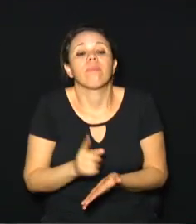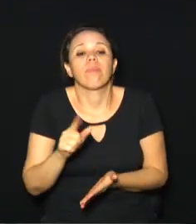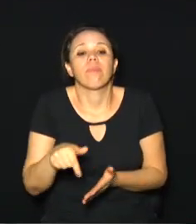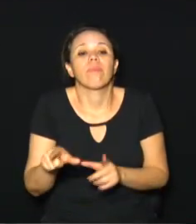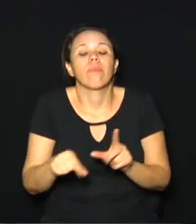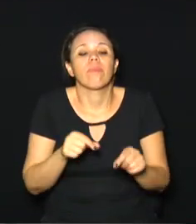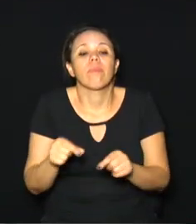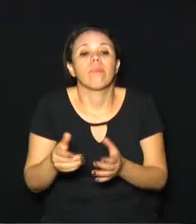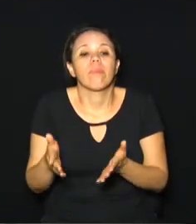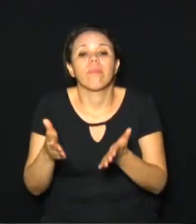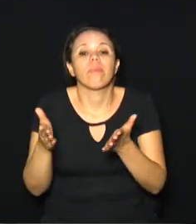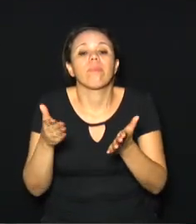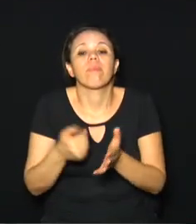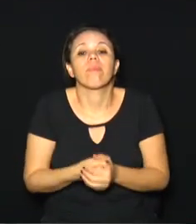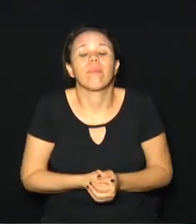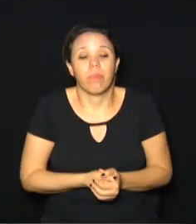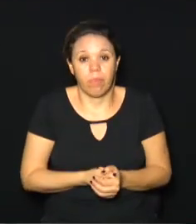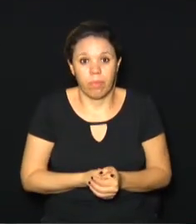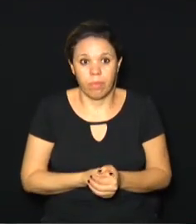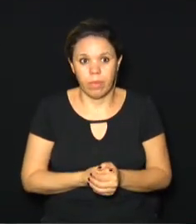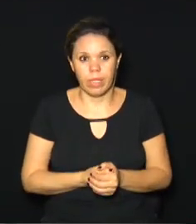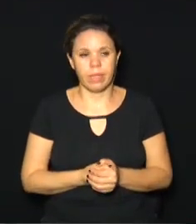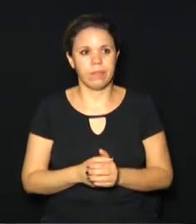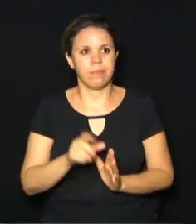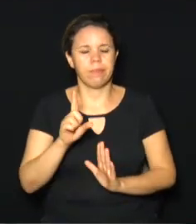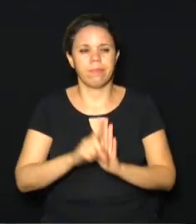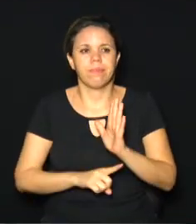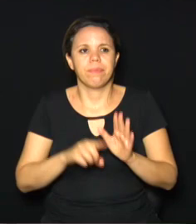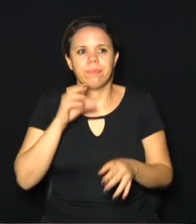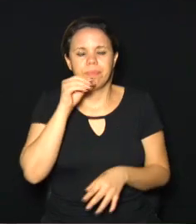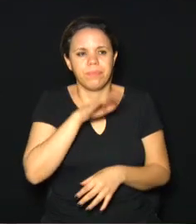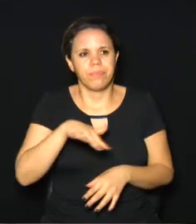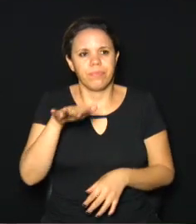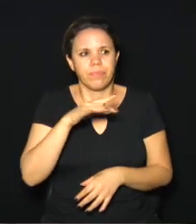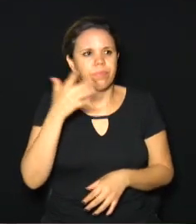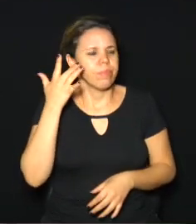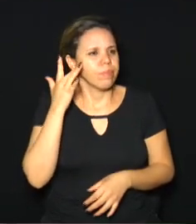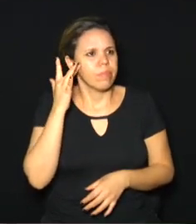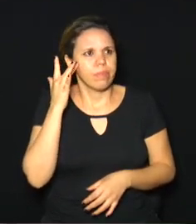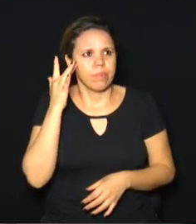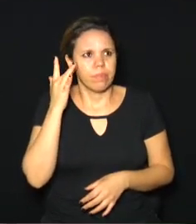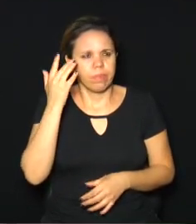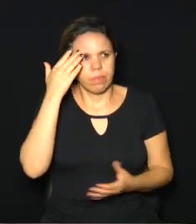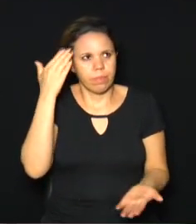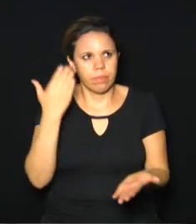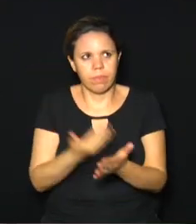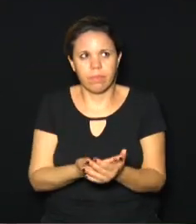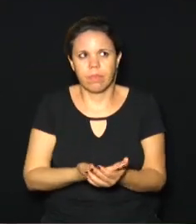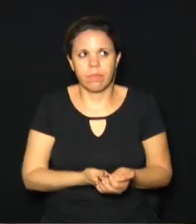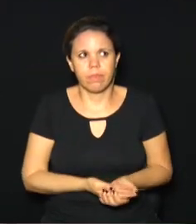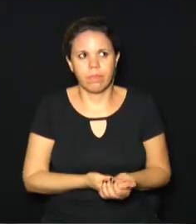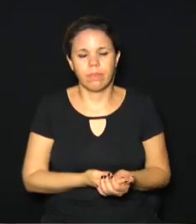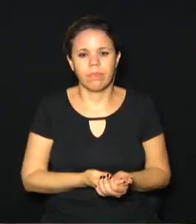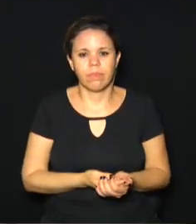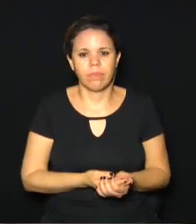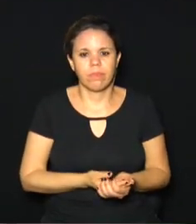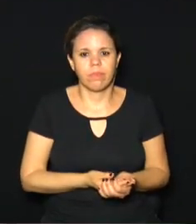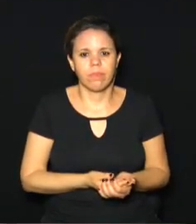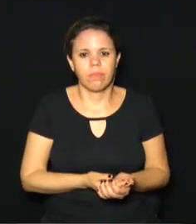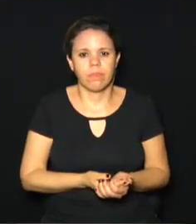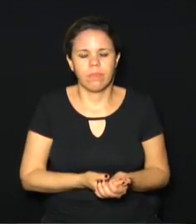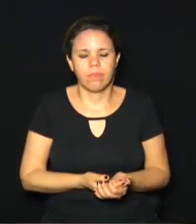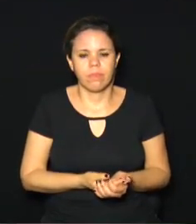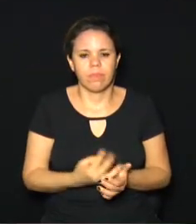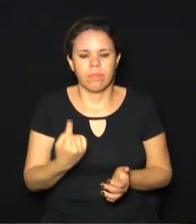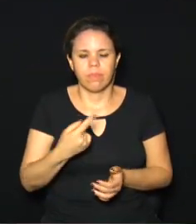ser a manutenção dos direitos dos trabalhadores. Eu acho e tenho certeza que pelo menos